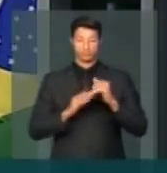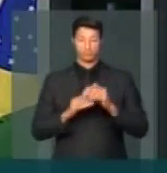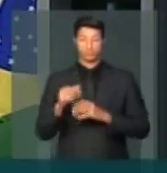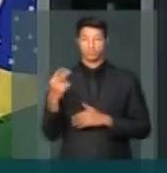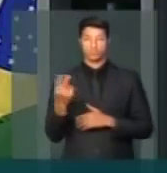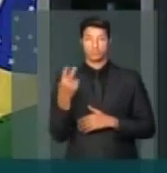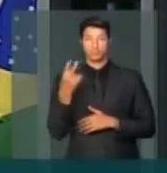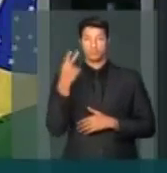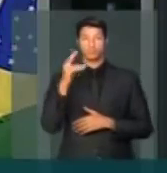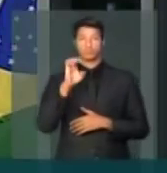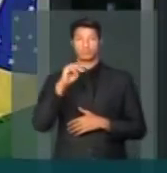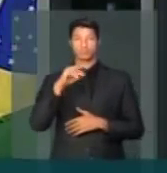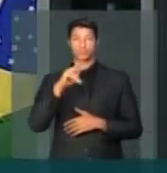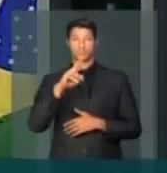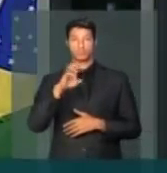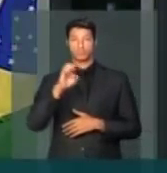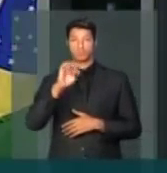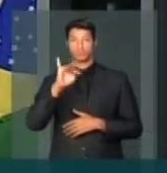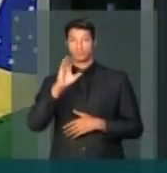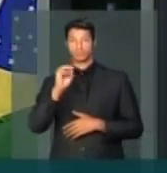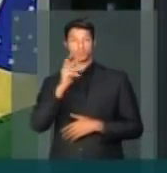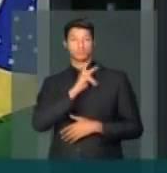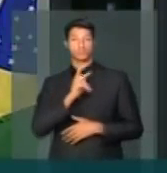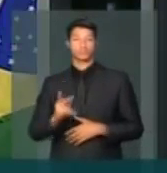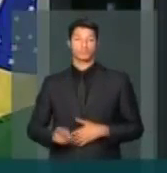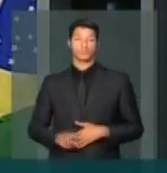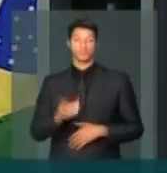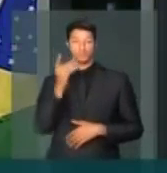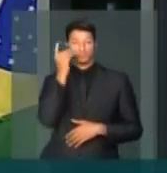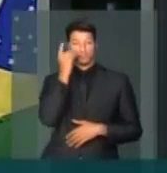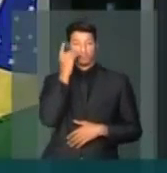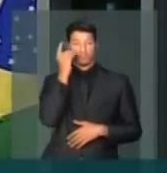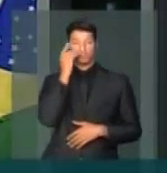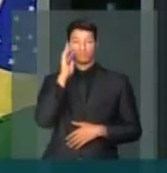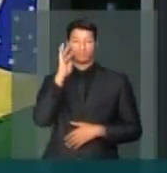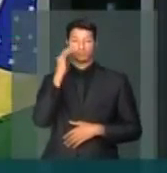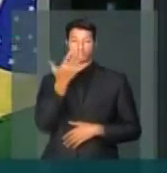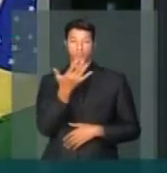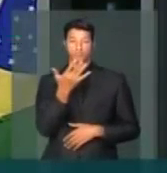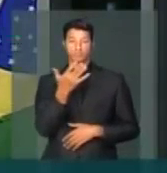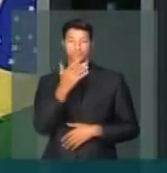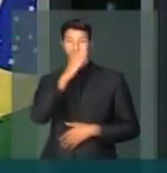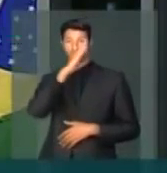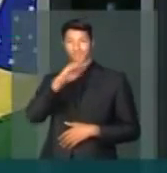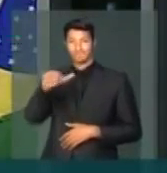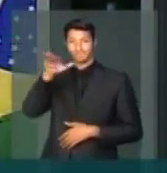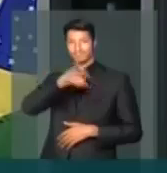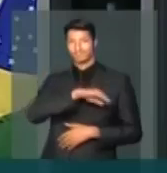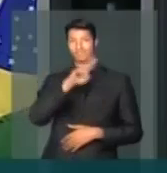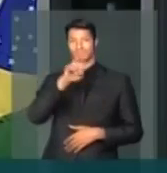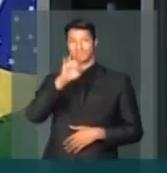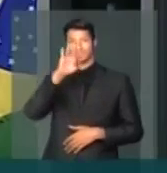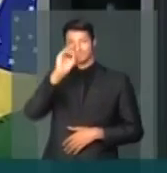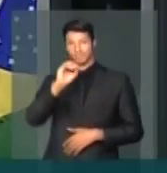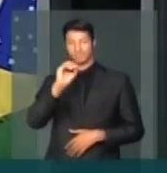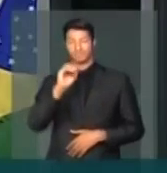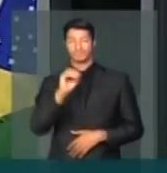nos valores dos empréstimos, a presidente Dilma Rousseff resolveu vetar